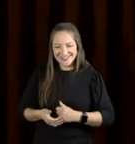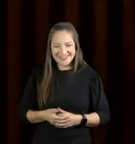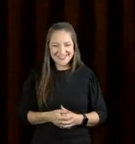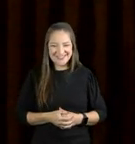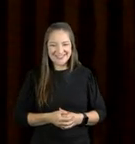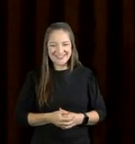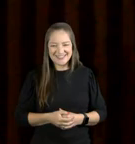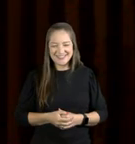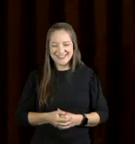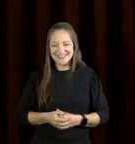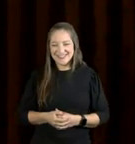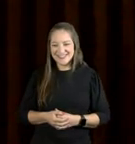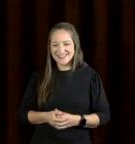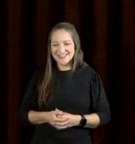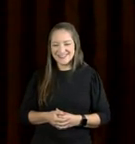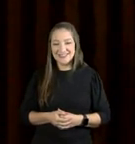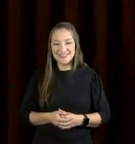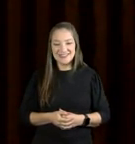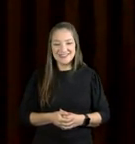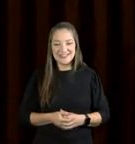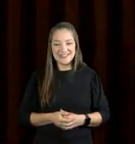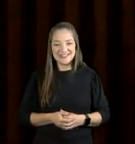Mais alguém?